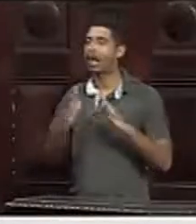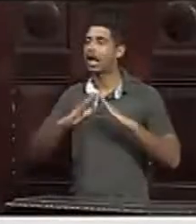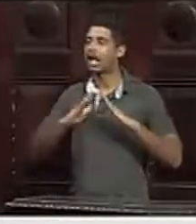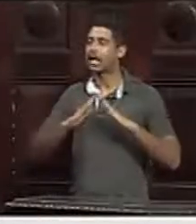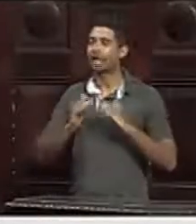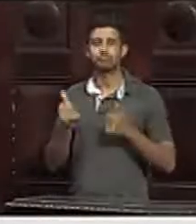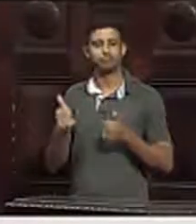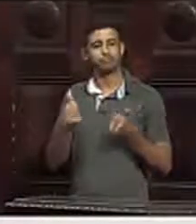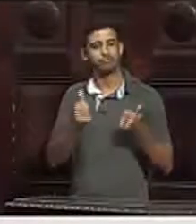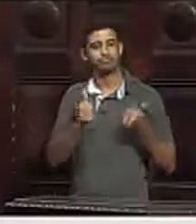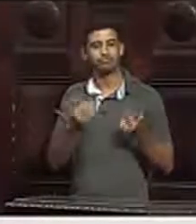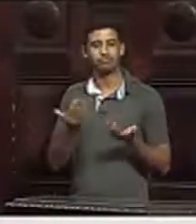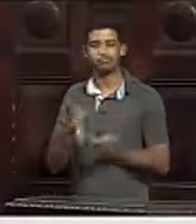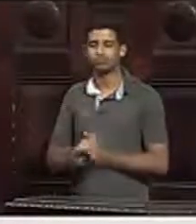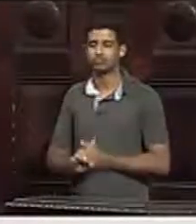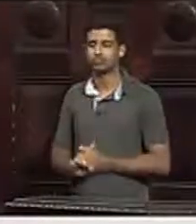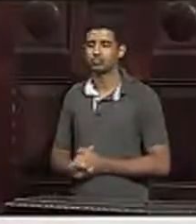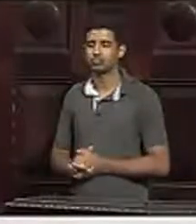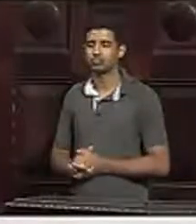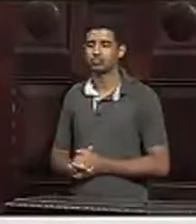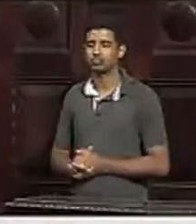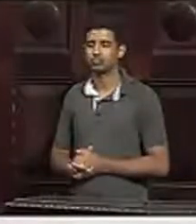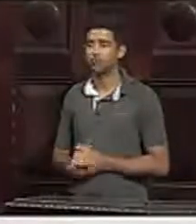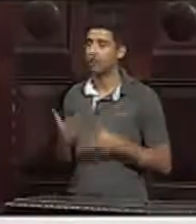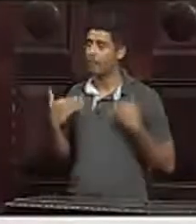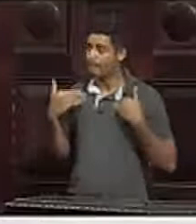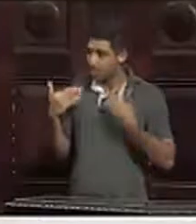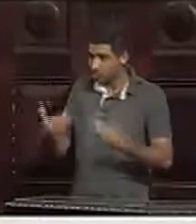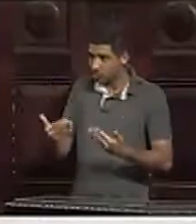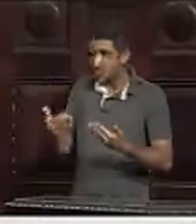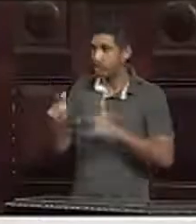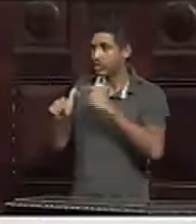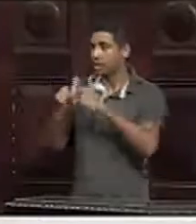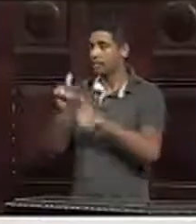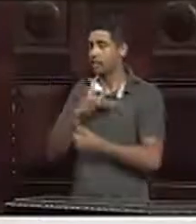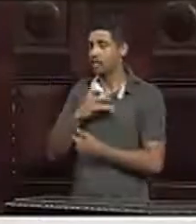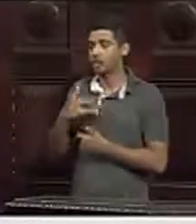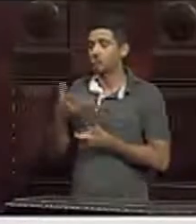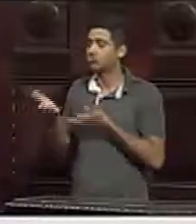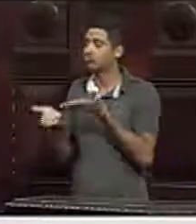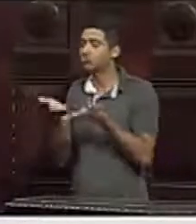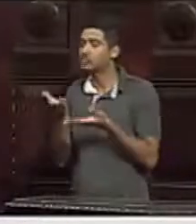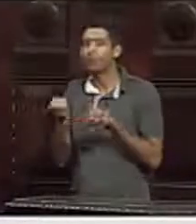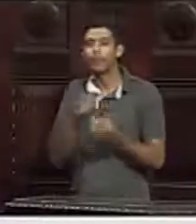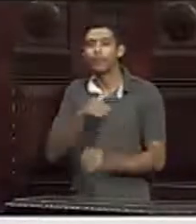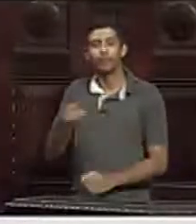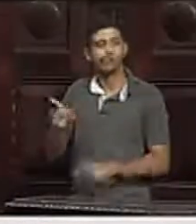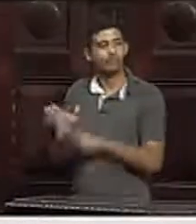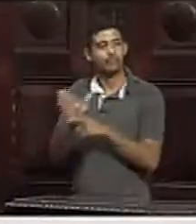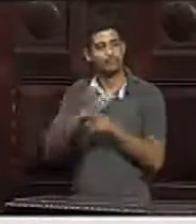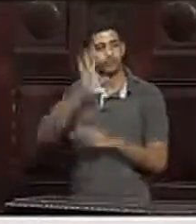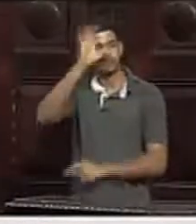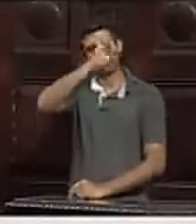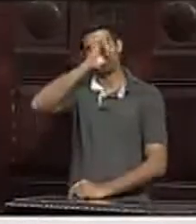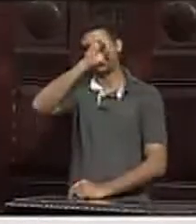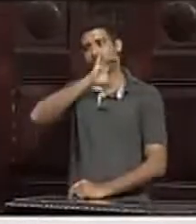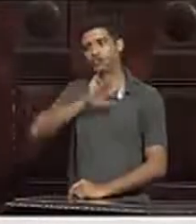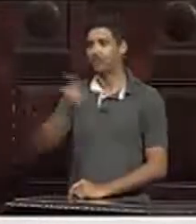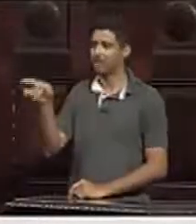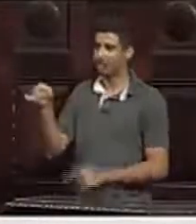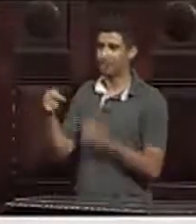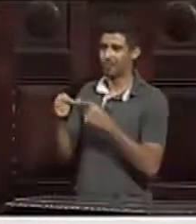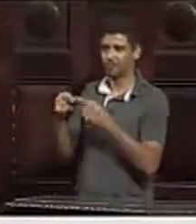dignas, prestação do serviço de saúde de modo a atender, então, a justiça